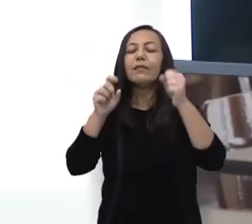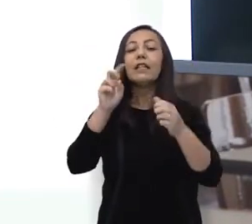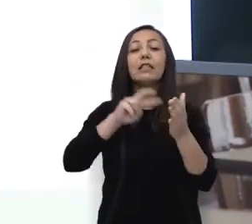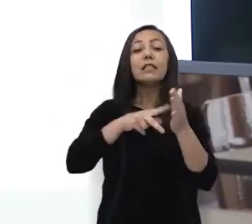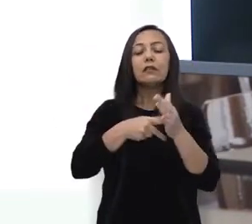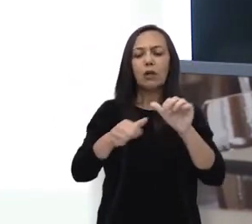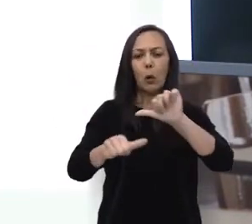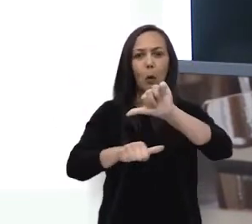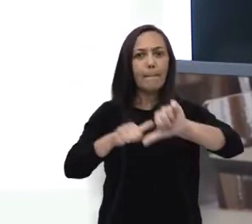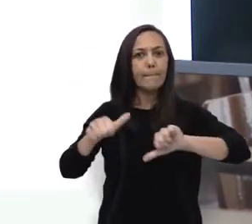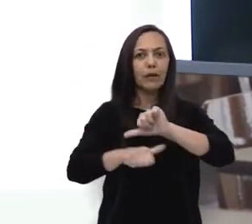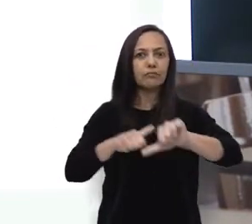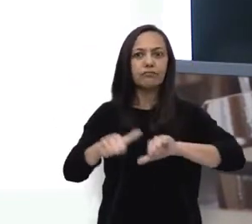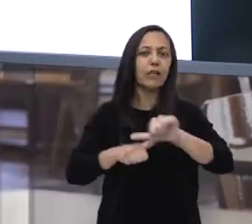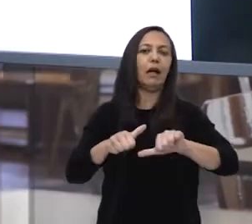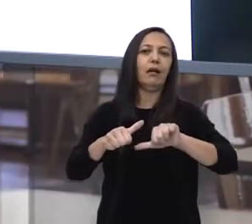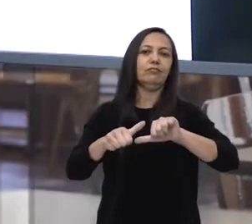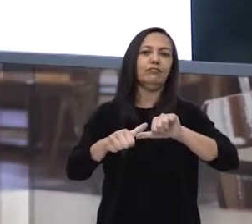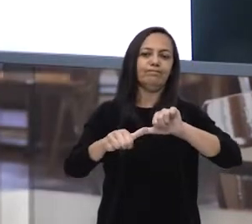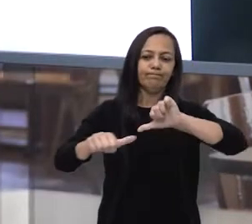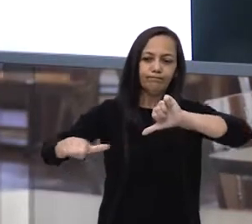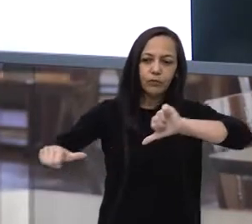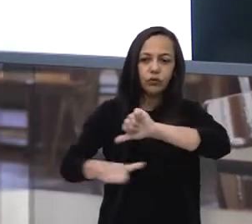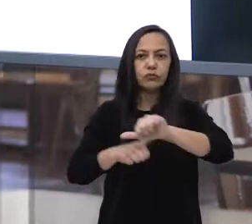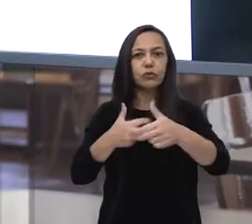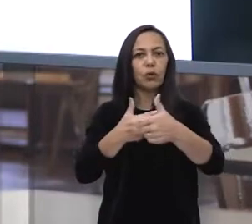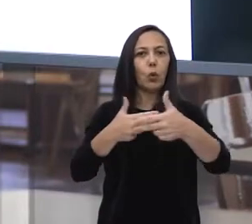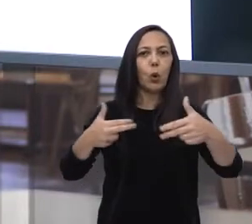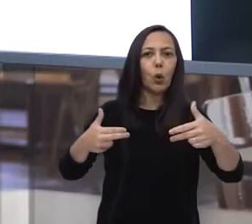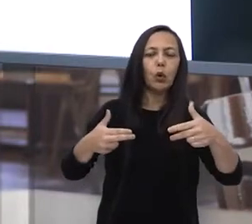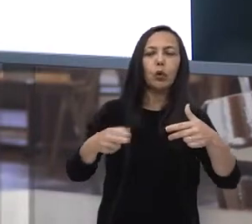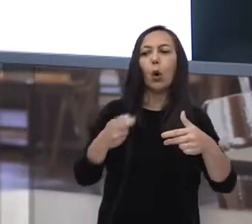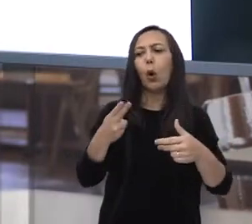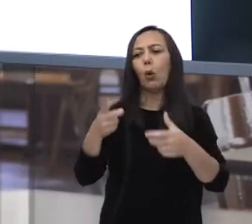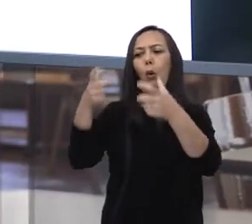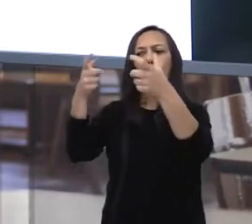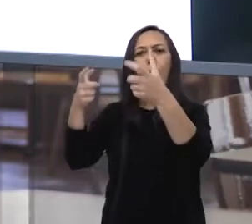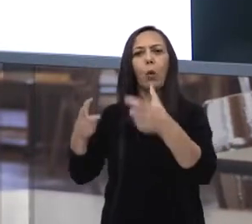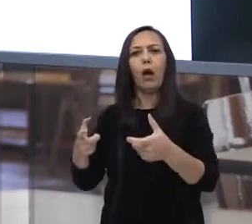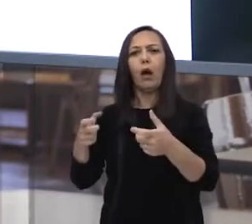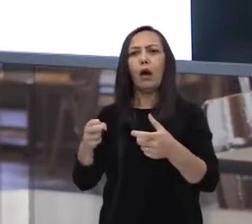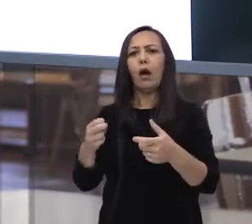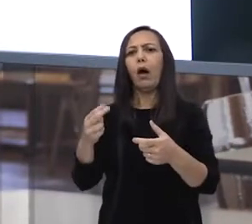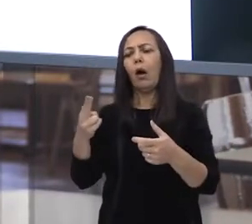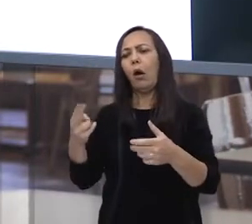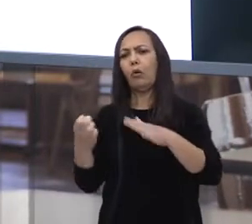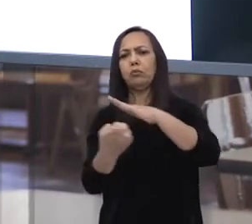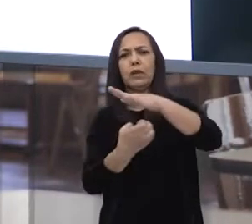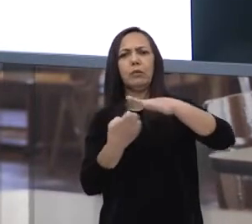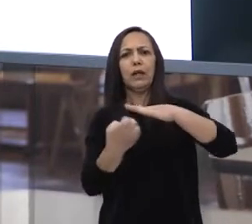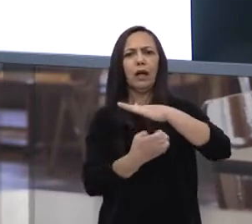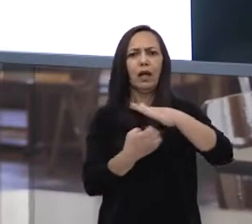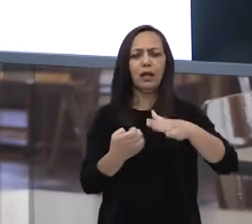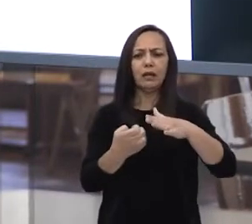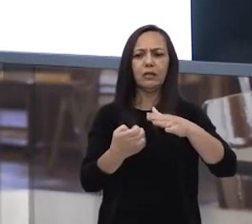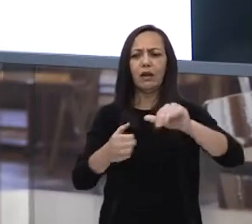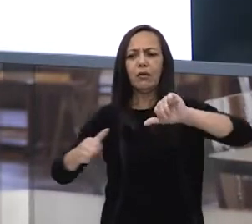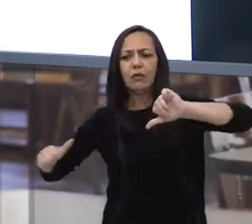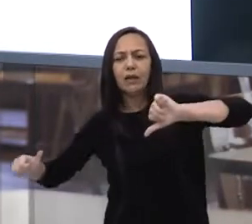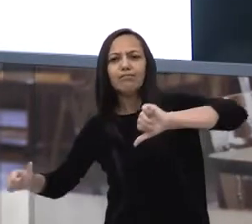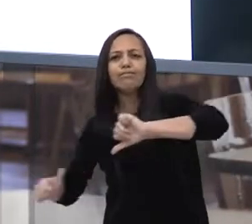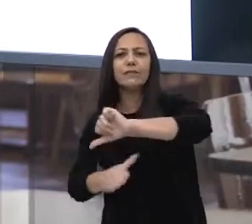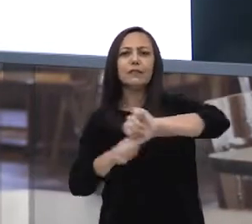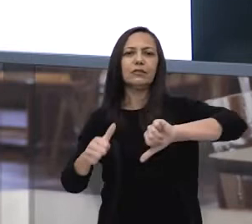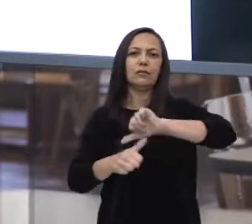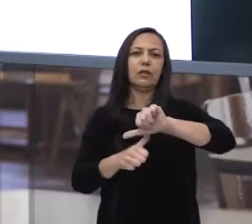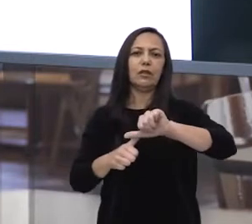mudança radical, tá? De alguma coisa, de um estabelecimento de uma atividade antiga para a reformulação de uma